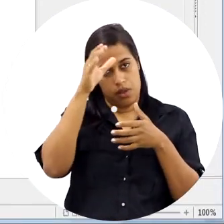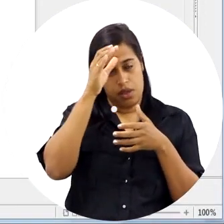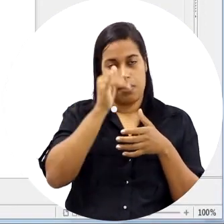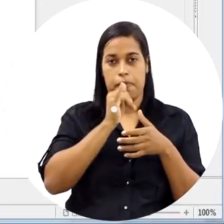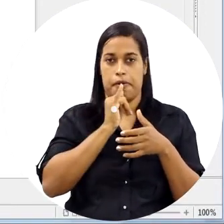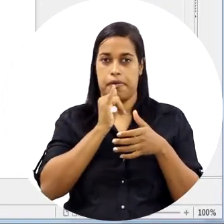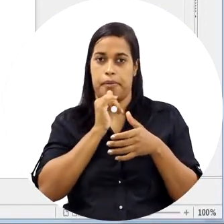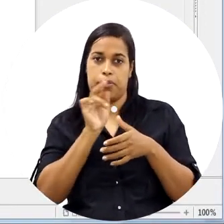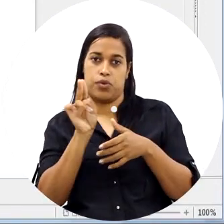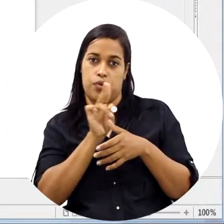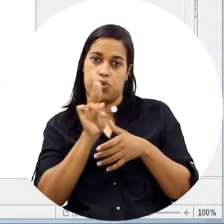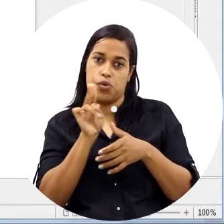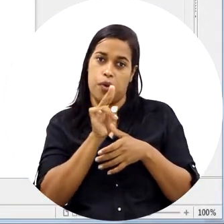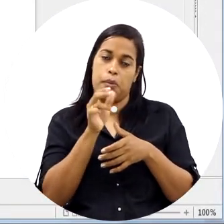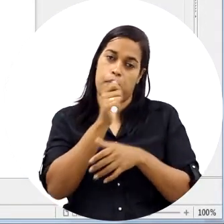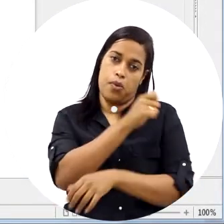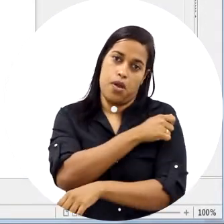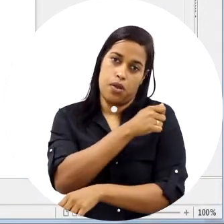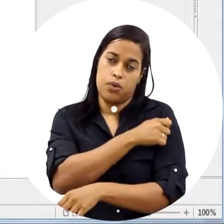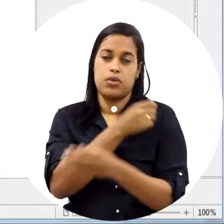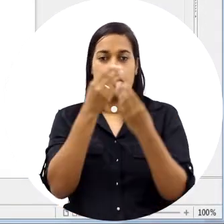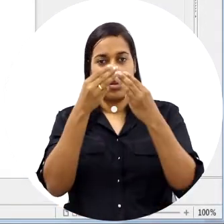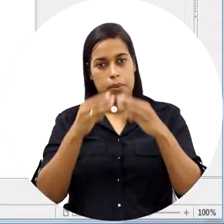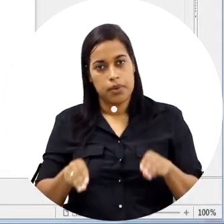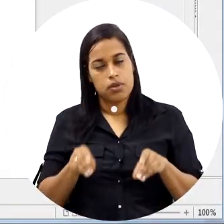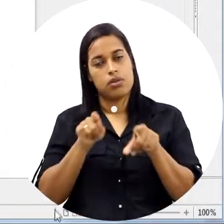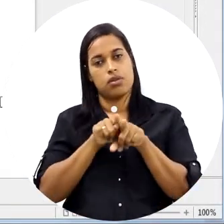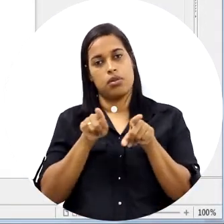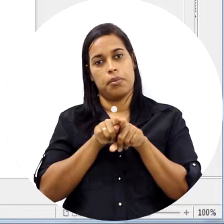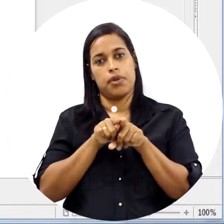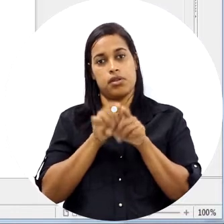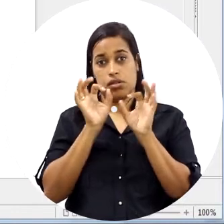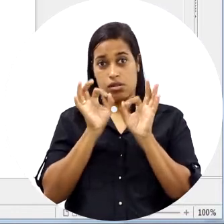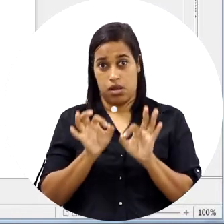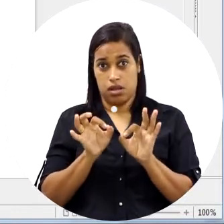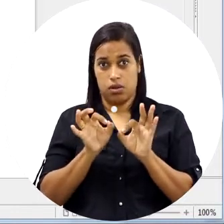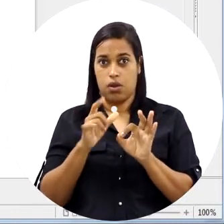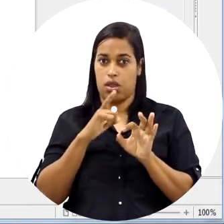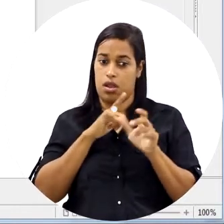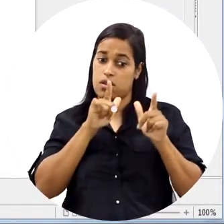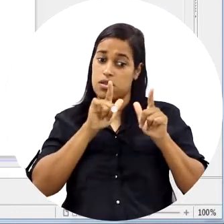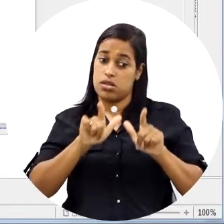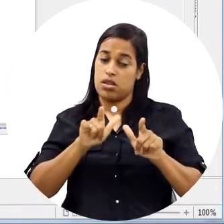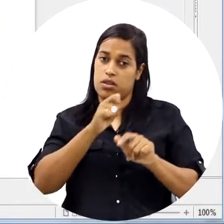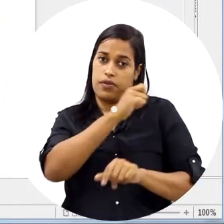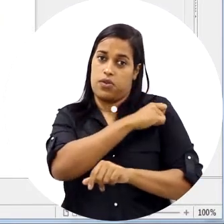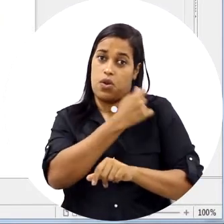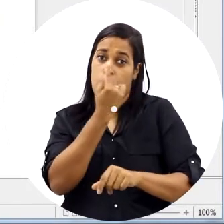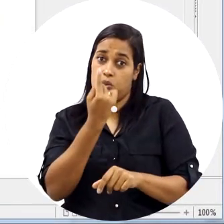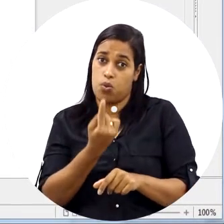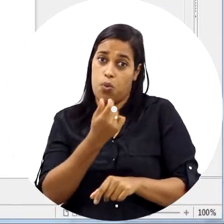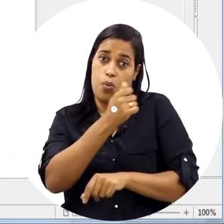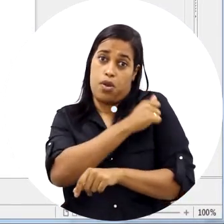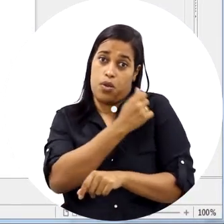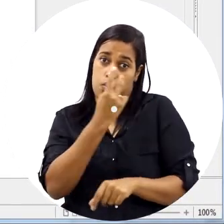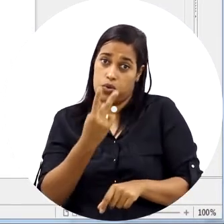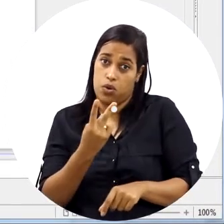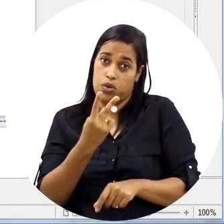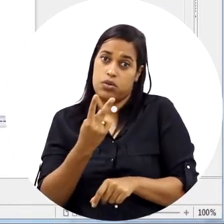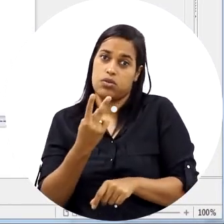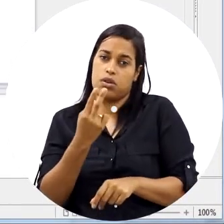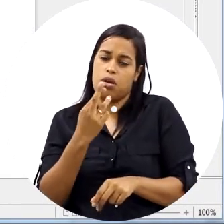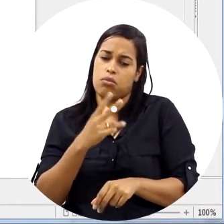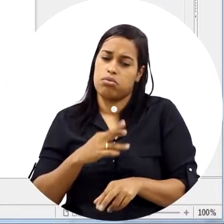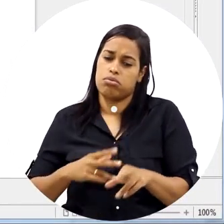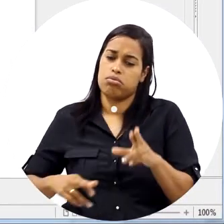exemplo, com o nome, nesse exemplo aqui, do aluno e da matrícula, certo? Então, tem um certificado para o aluno 1, por exemplo, o aluno 2 e